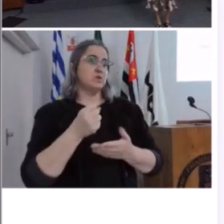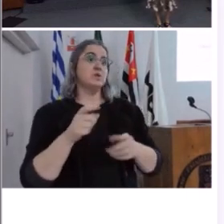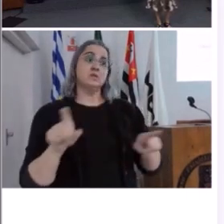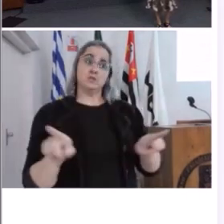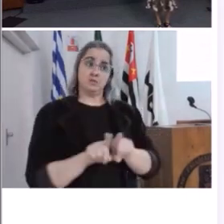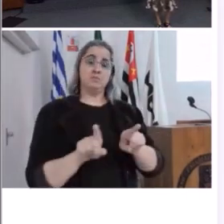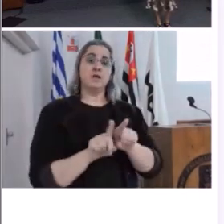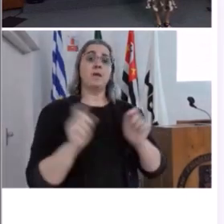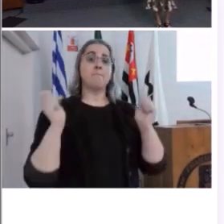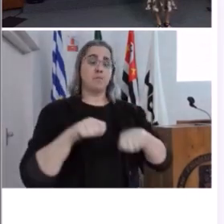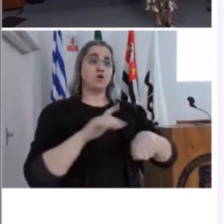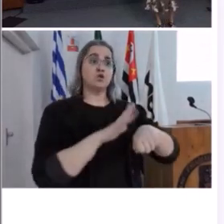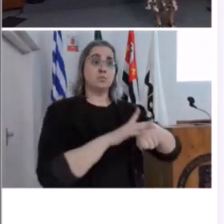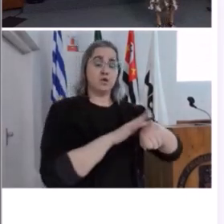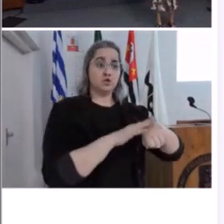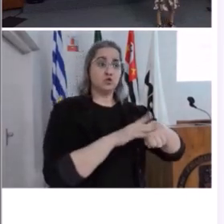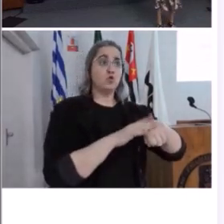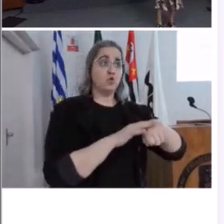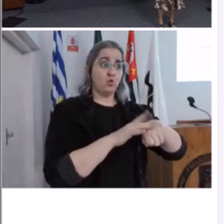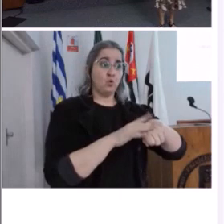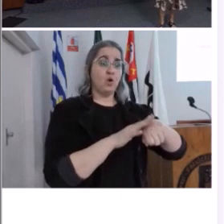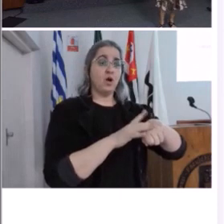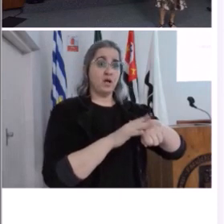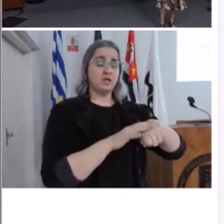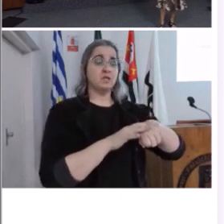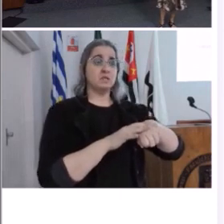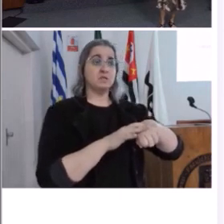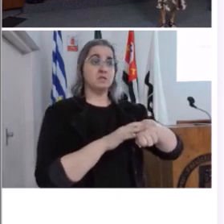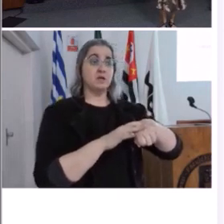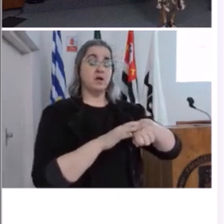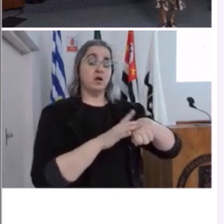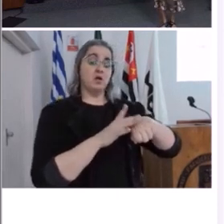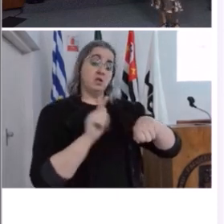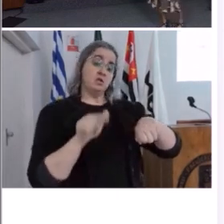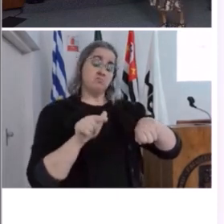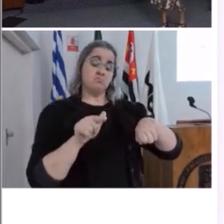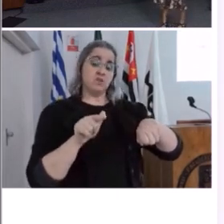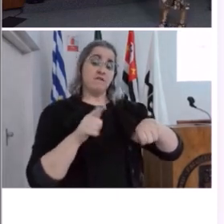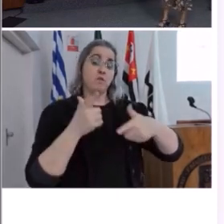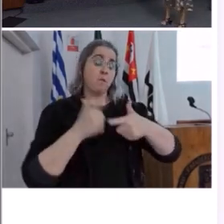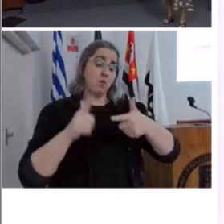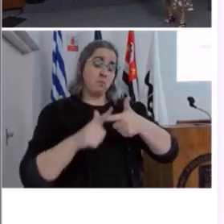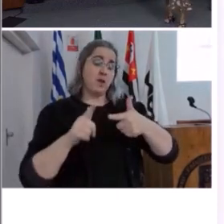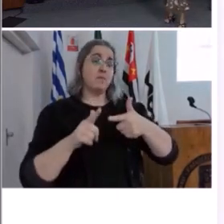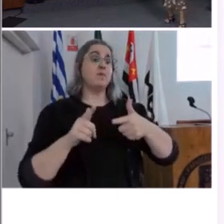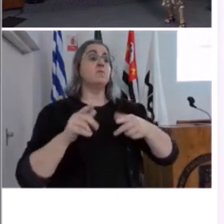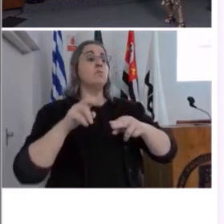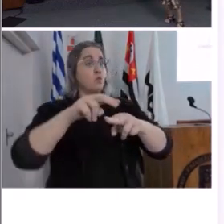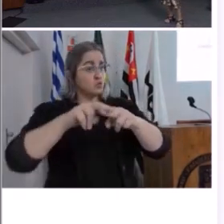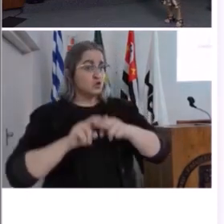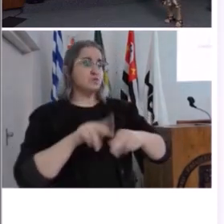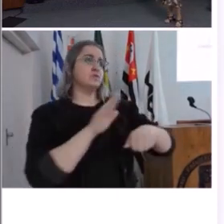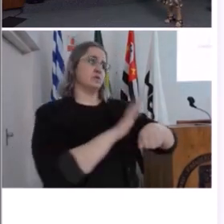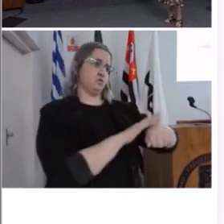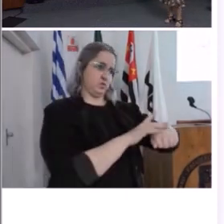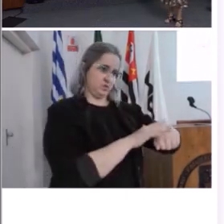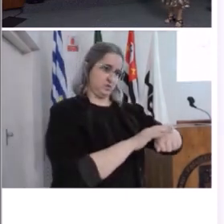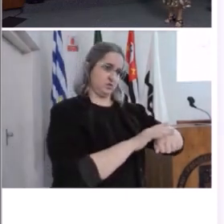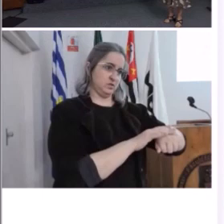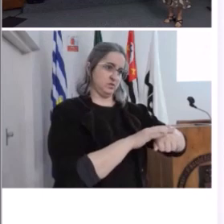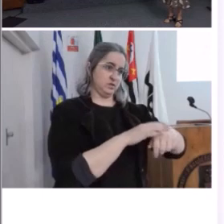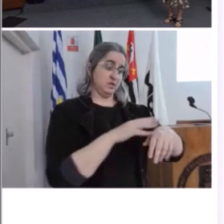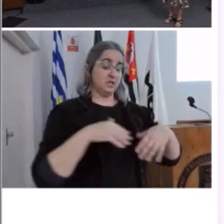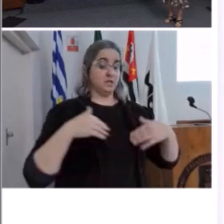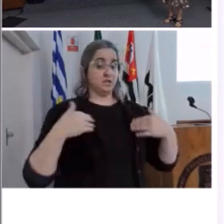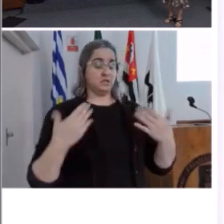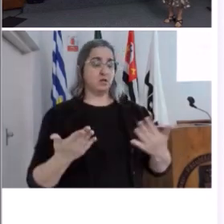ela pode também ser uma comorbidade frente a uma doença base. Né? Então, eles acabam sendo mais propensos. Então, tudo vai depender,